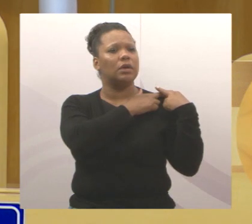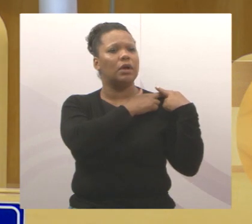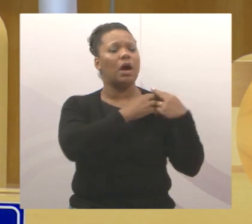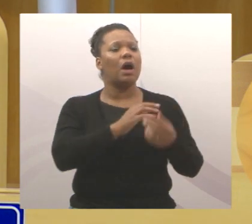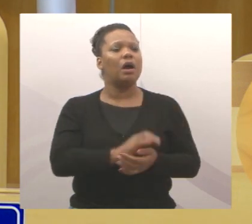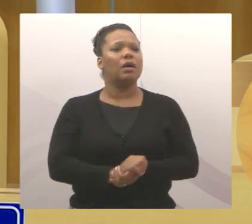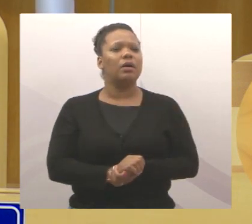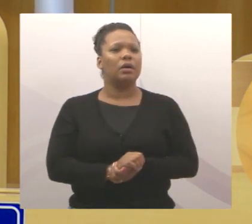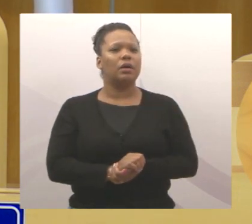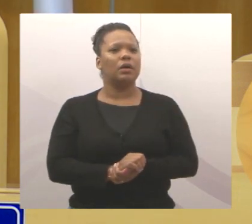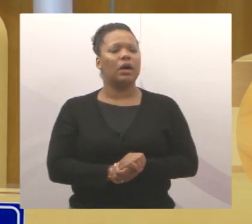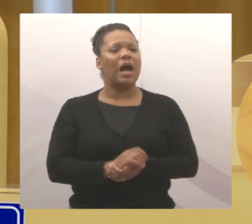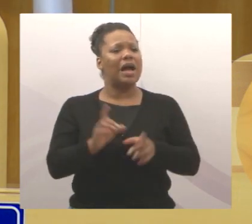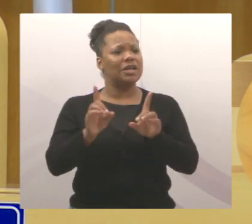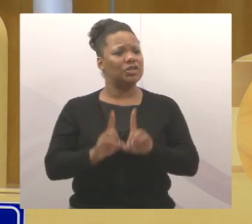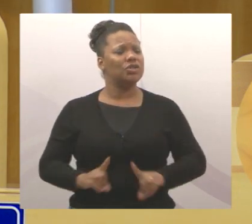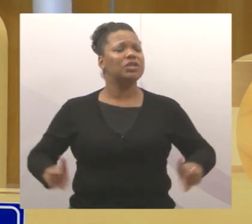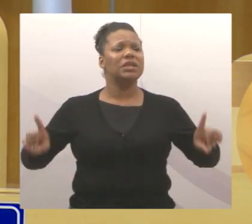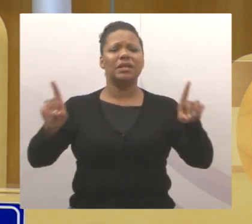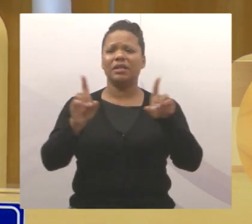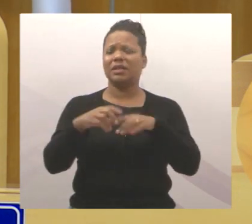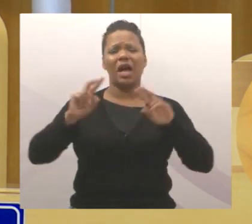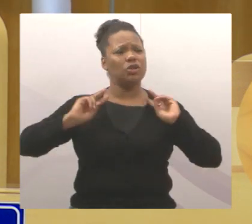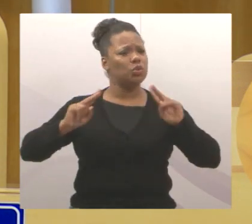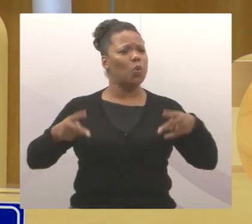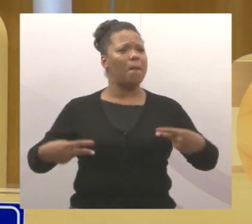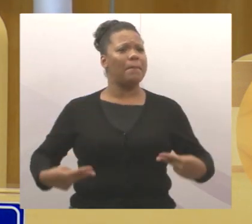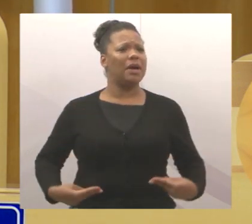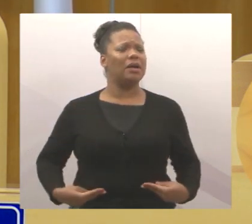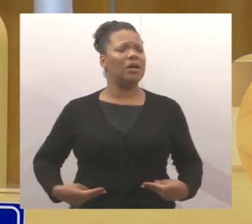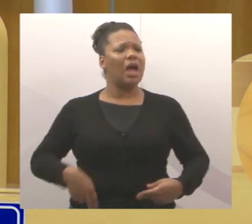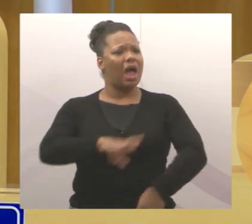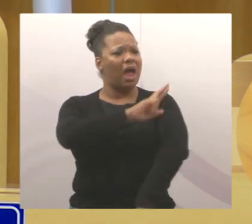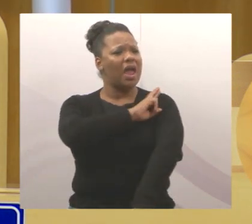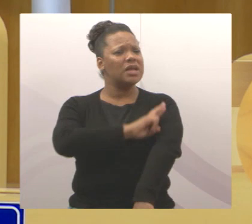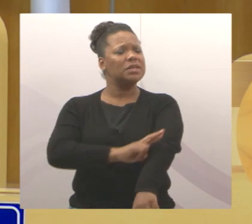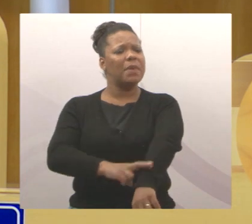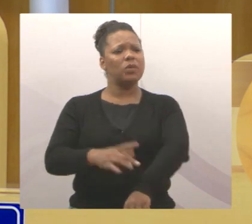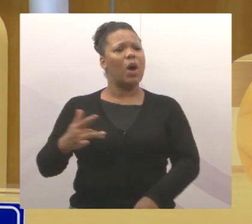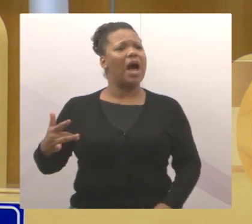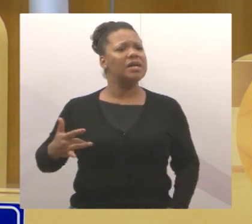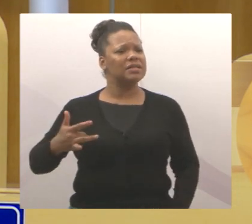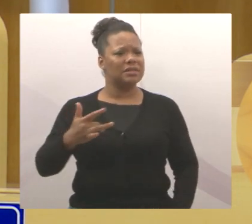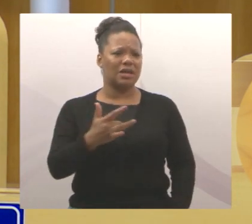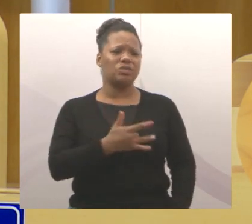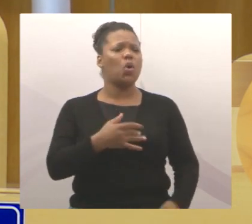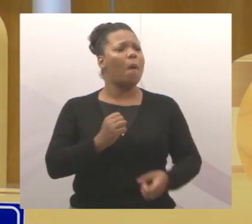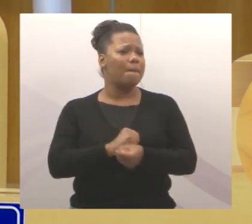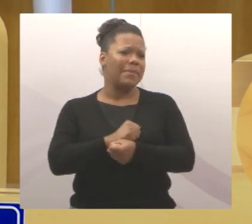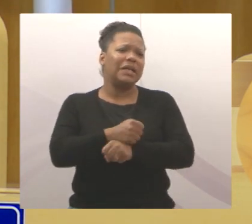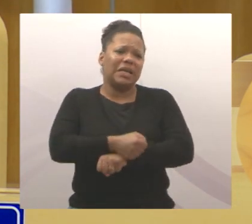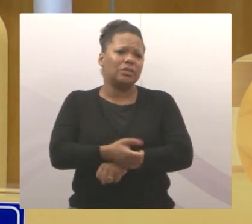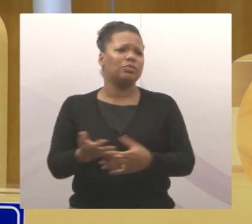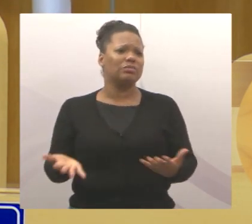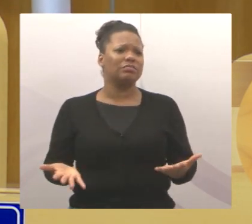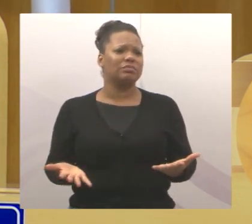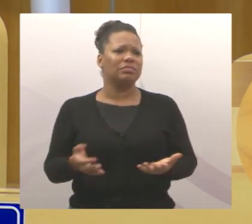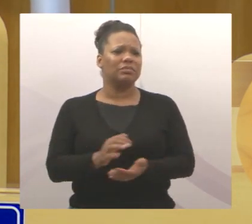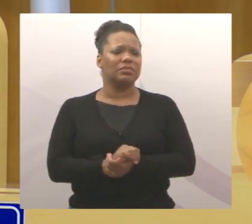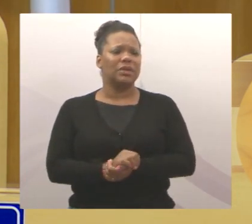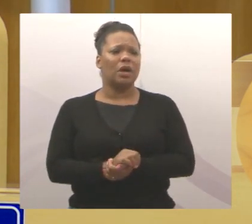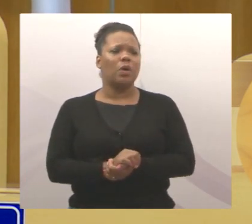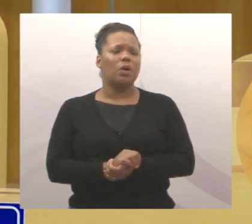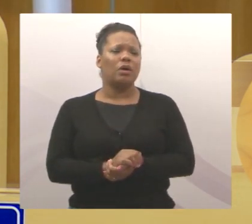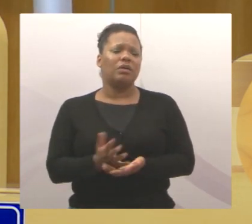dignidade da pessoa humana obriga isso. O princípio do respeito à saúde pública obriga isso. a medida